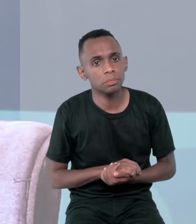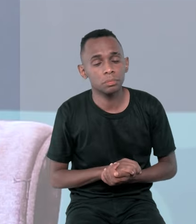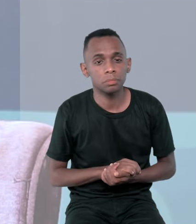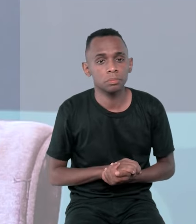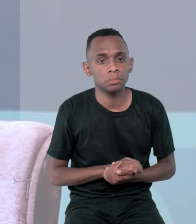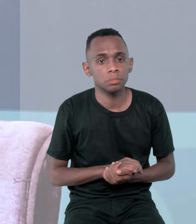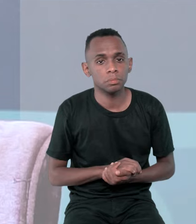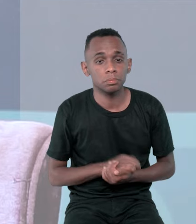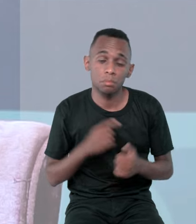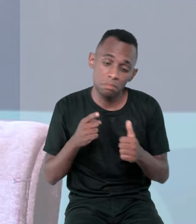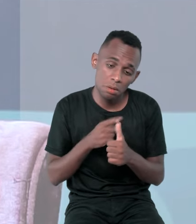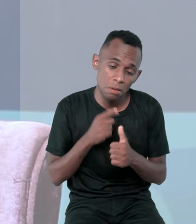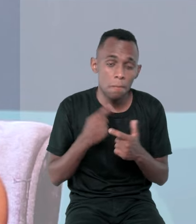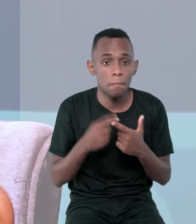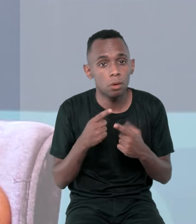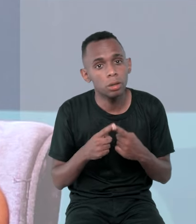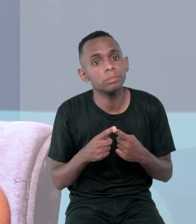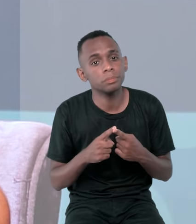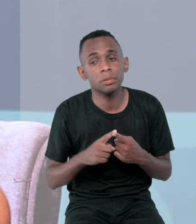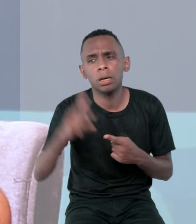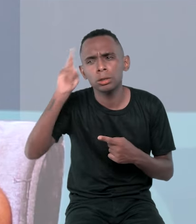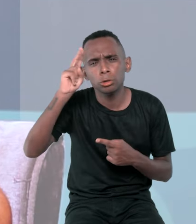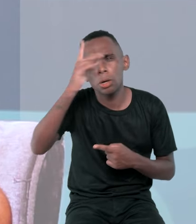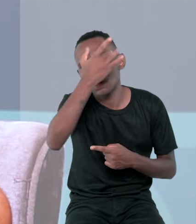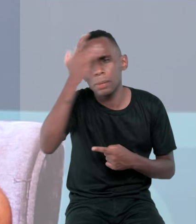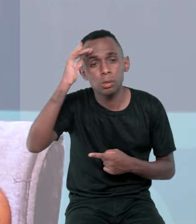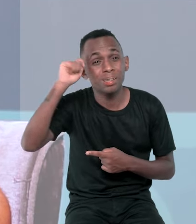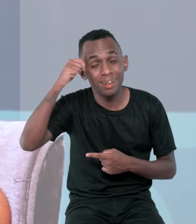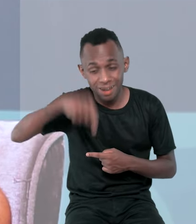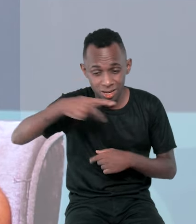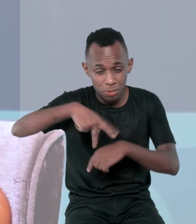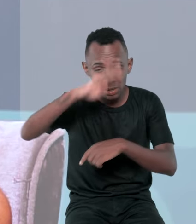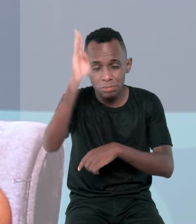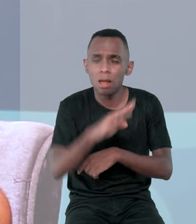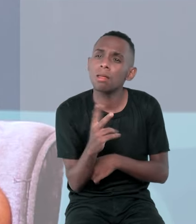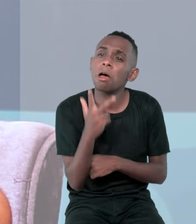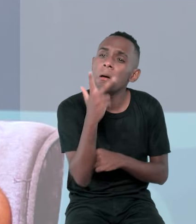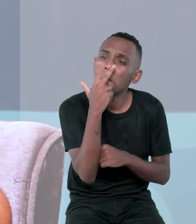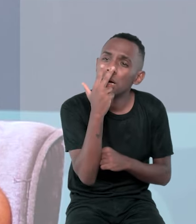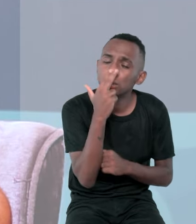Primeiro porque as histórias das pessoas negras no Brasil elas são muito parecidas,